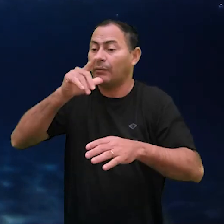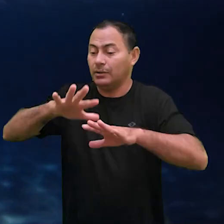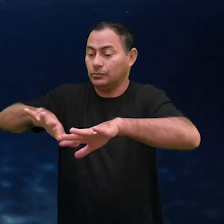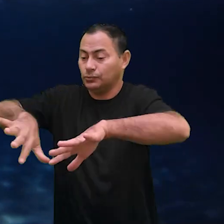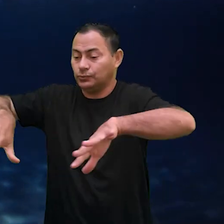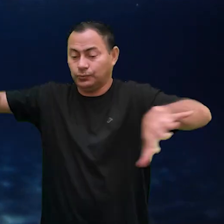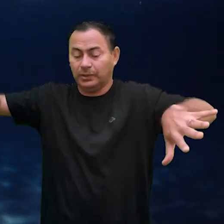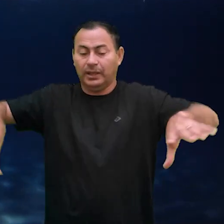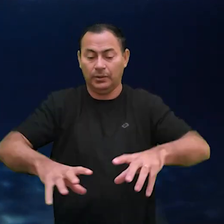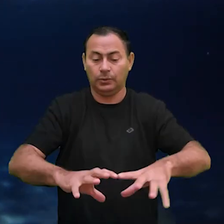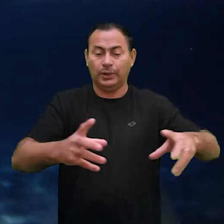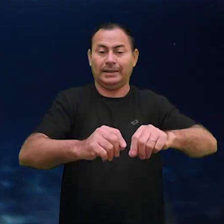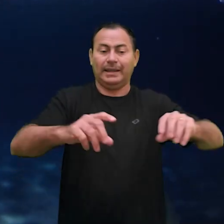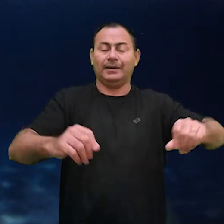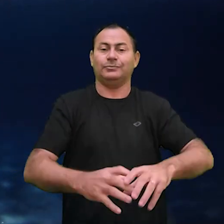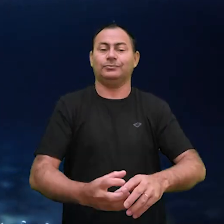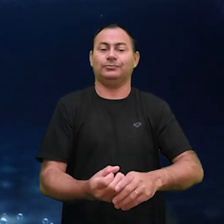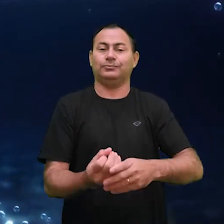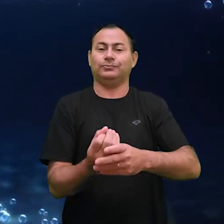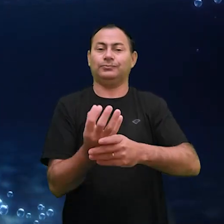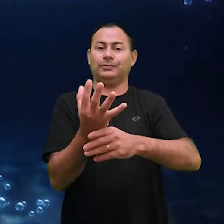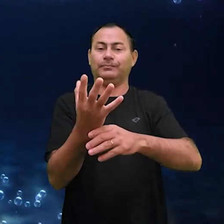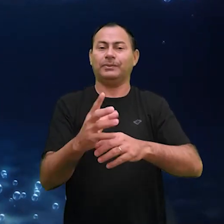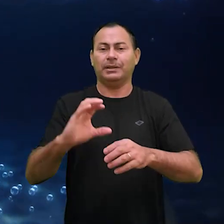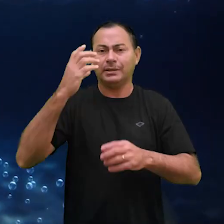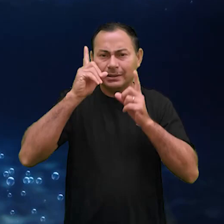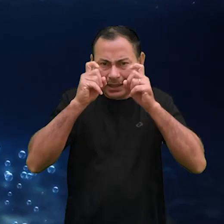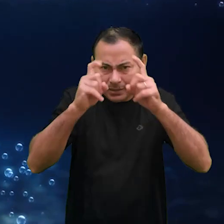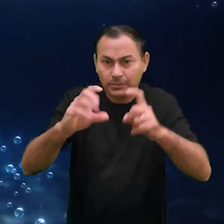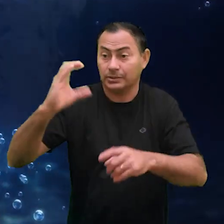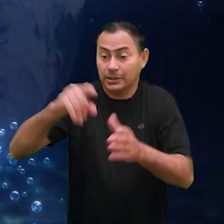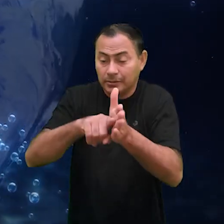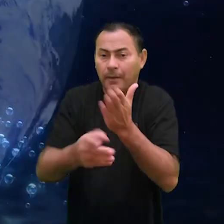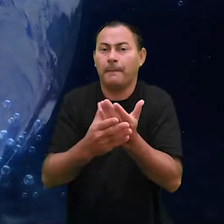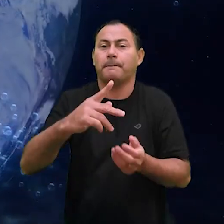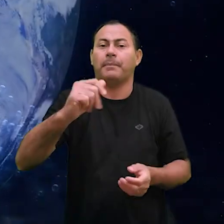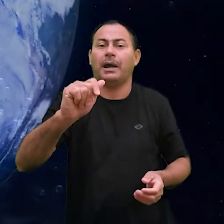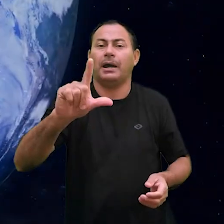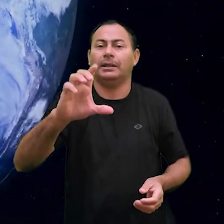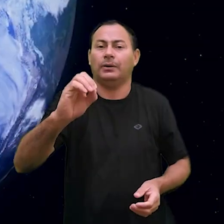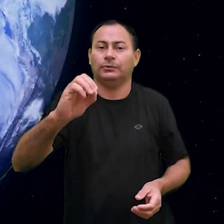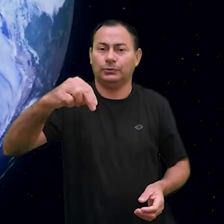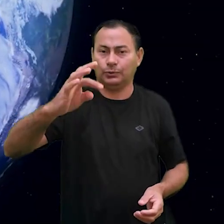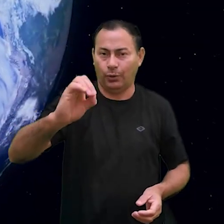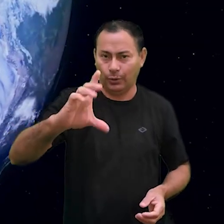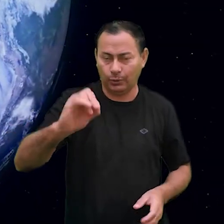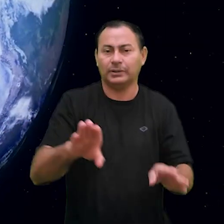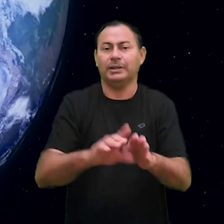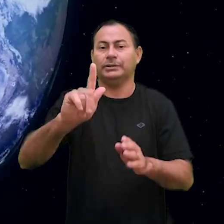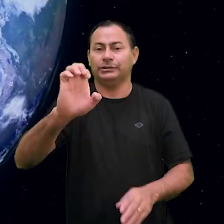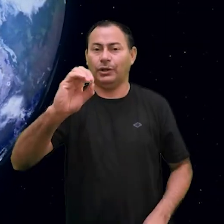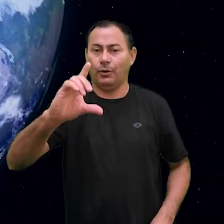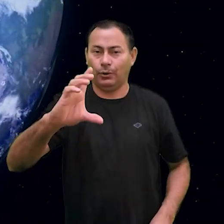quando Deus dividiu as águas das águas, a terra seca apareceu. É interessante que os cientistas como paleontólogos